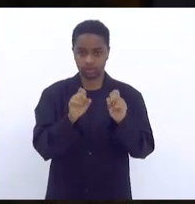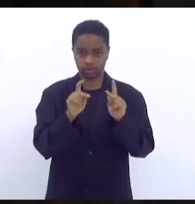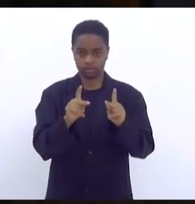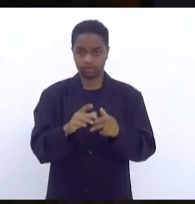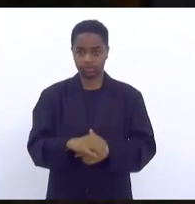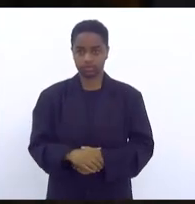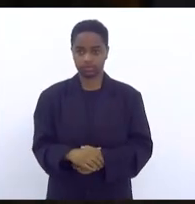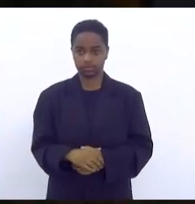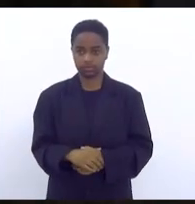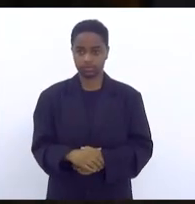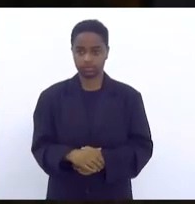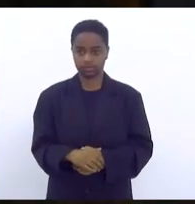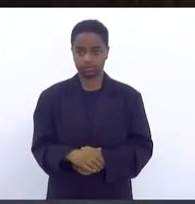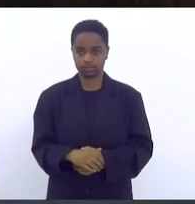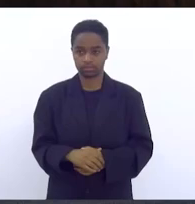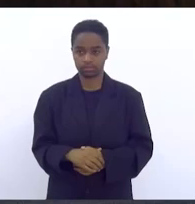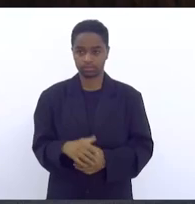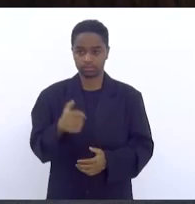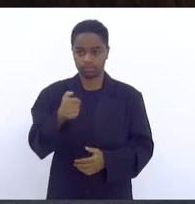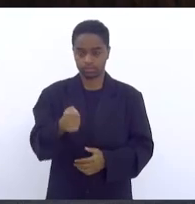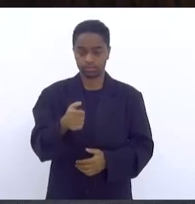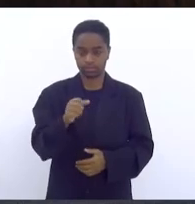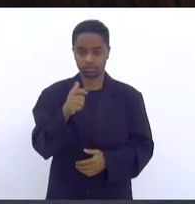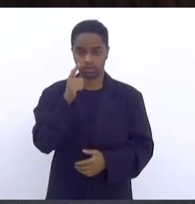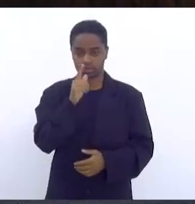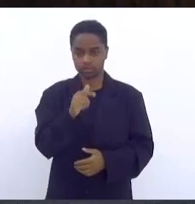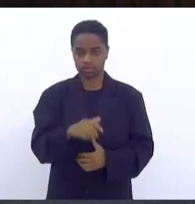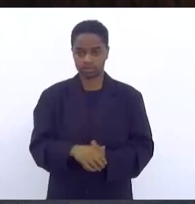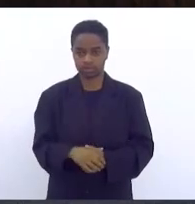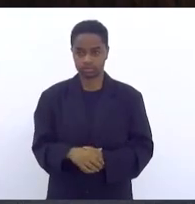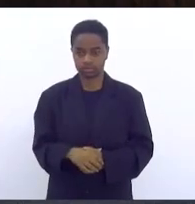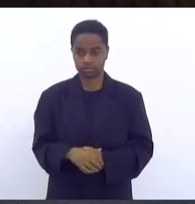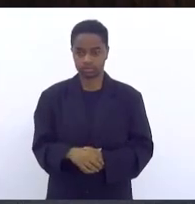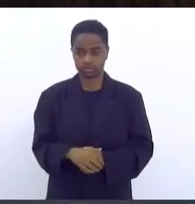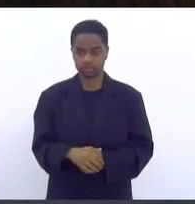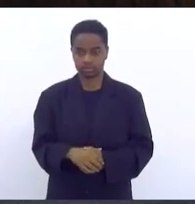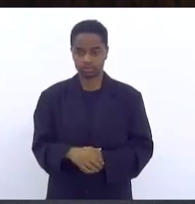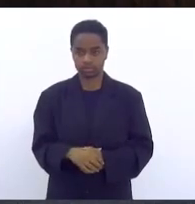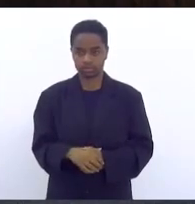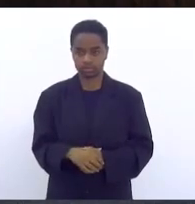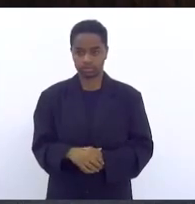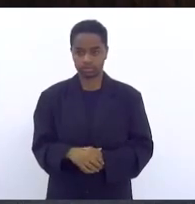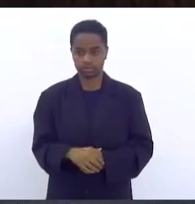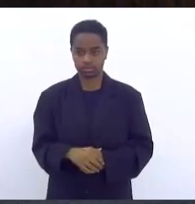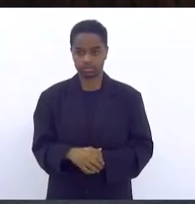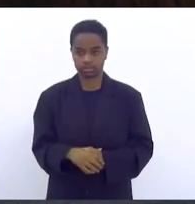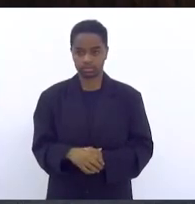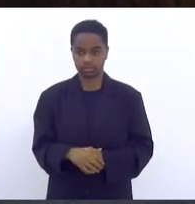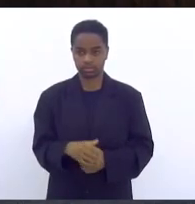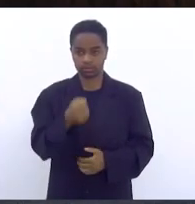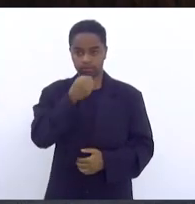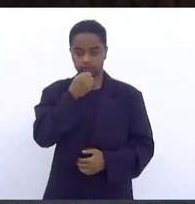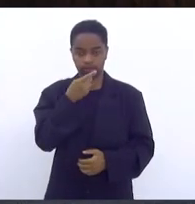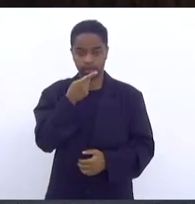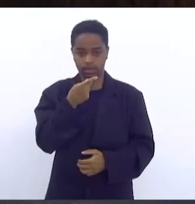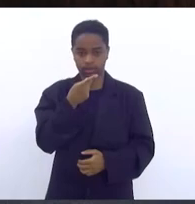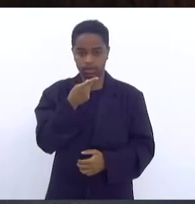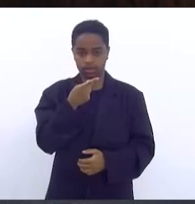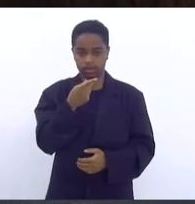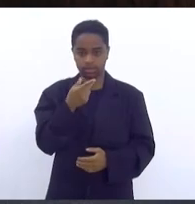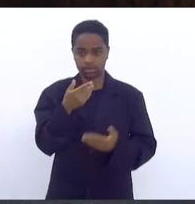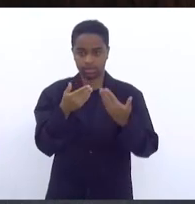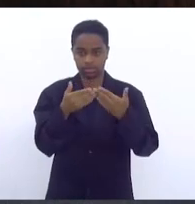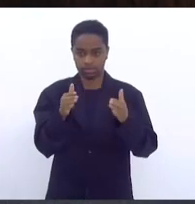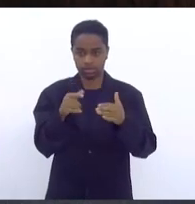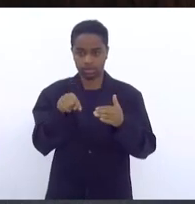concessionárias Só apertar que funciona vê aí V se foi fala agora tá aberto por